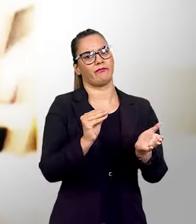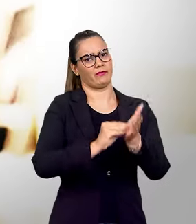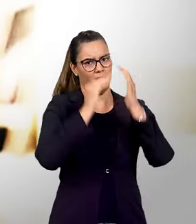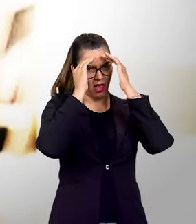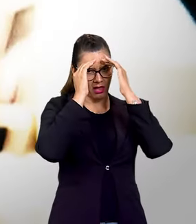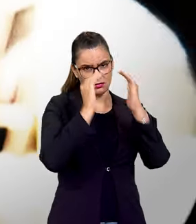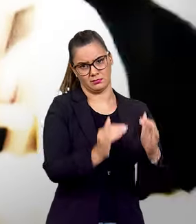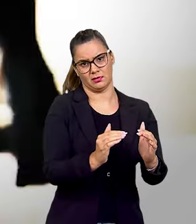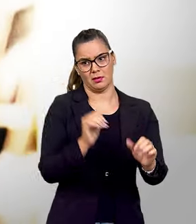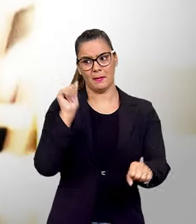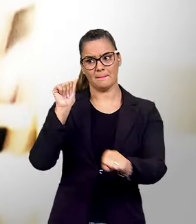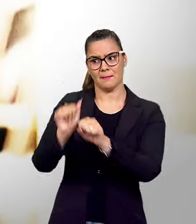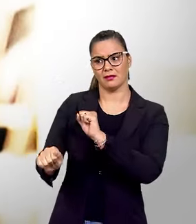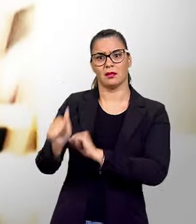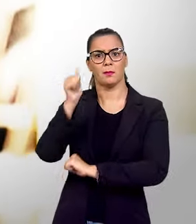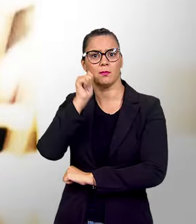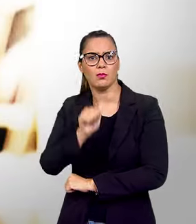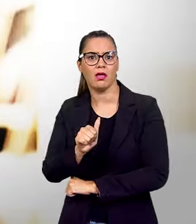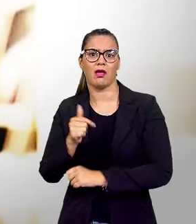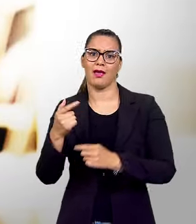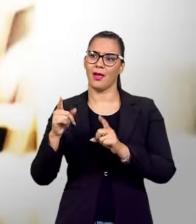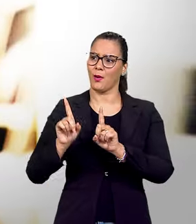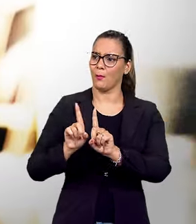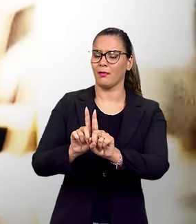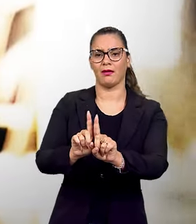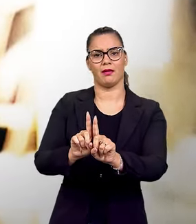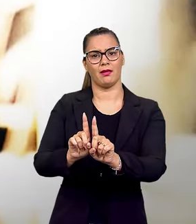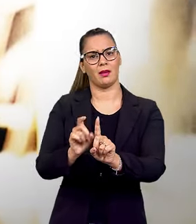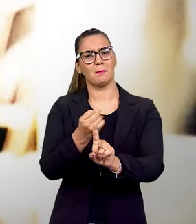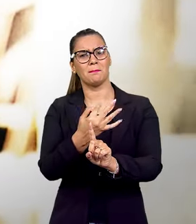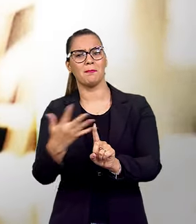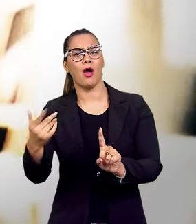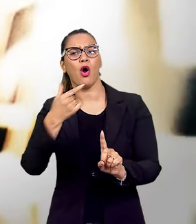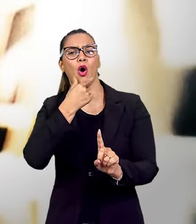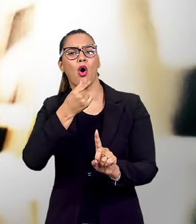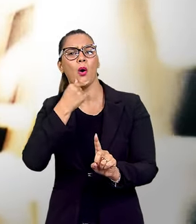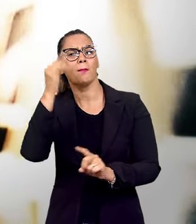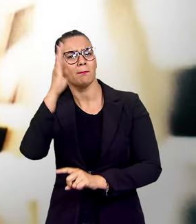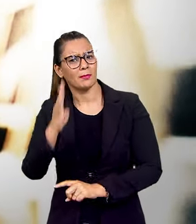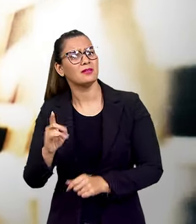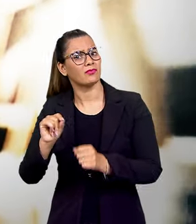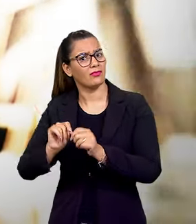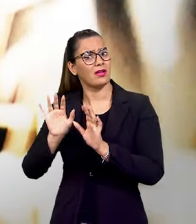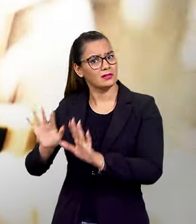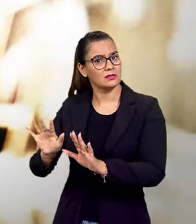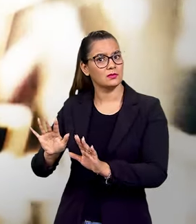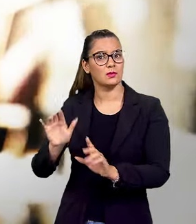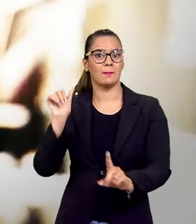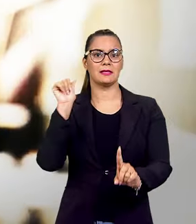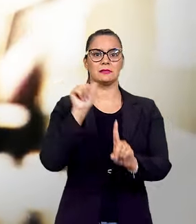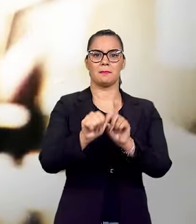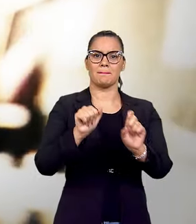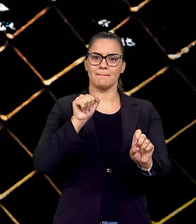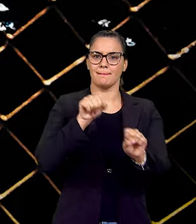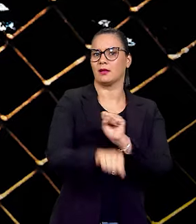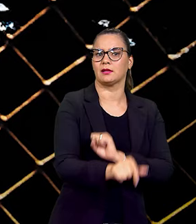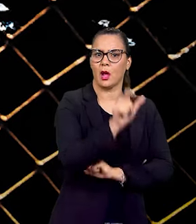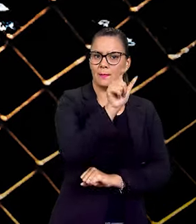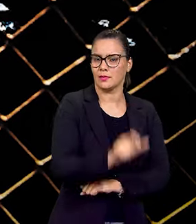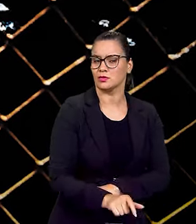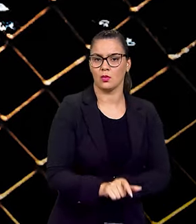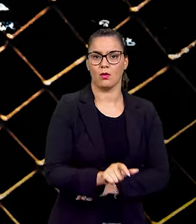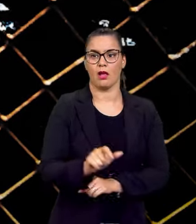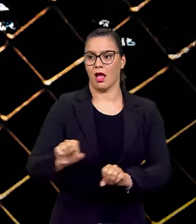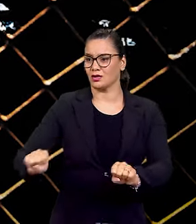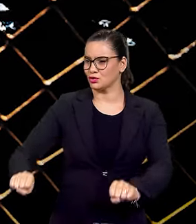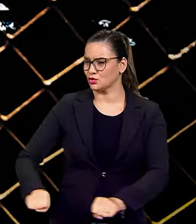de desrespeito. Matar sua mulher, sua companheira, é algo que muitos homens brasileiros fazem. E é mais que o assassinato de uma